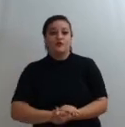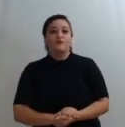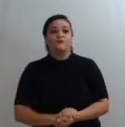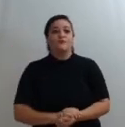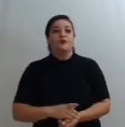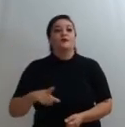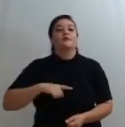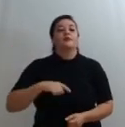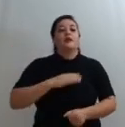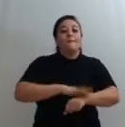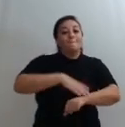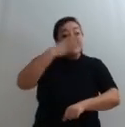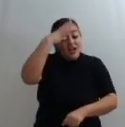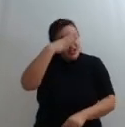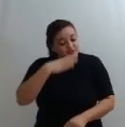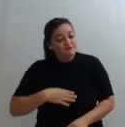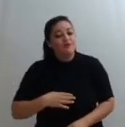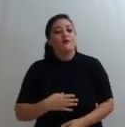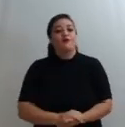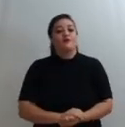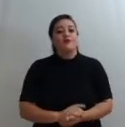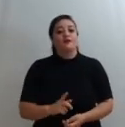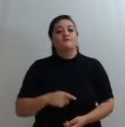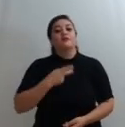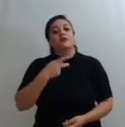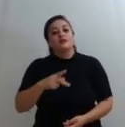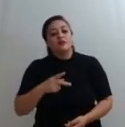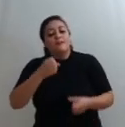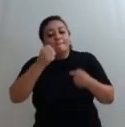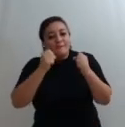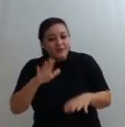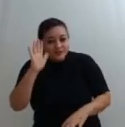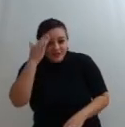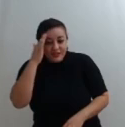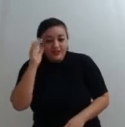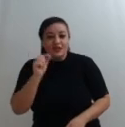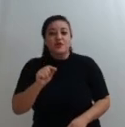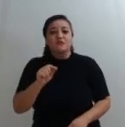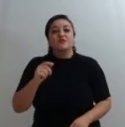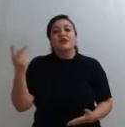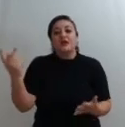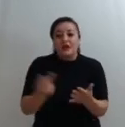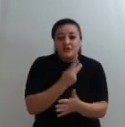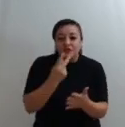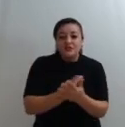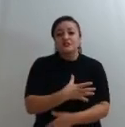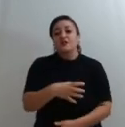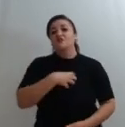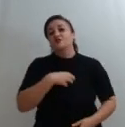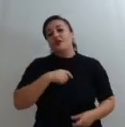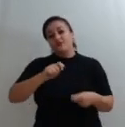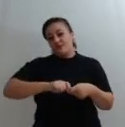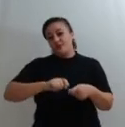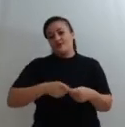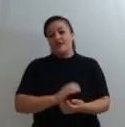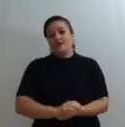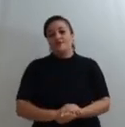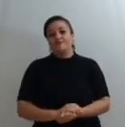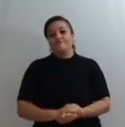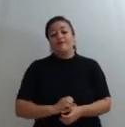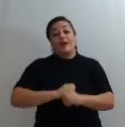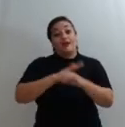vossas excelências possam perceber o que está havendo e de que forma foi feita. É óbvio que essa